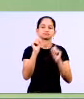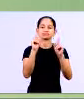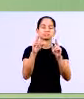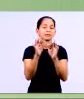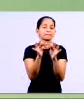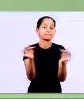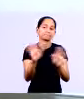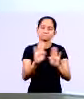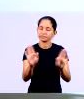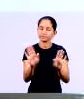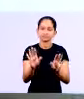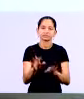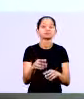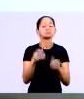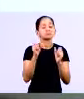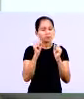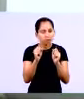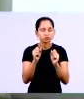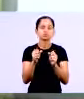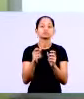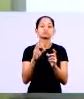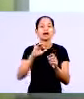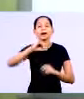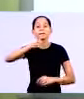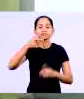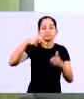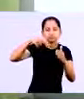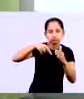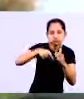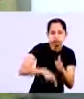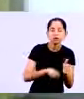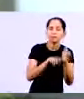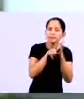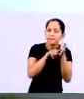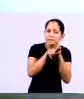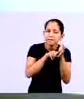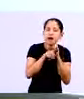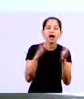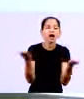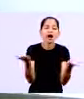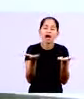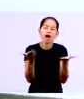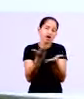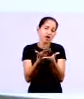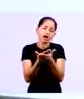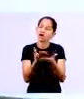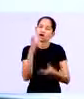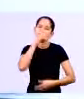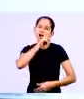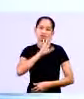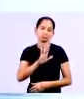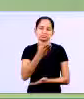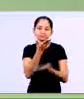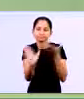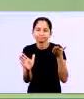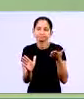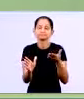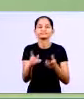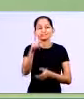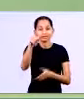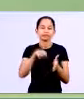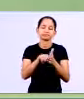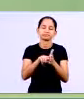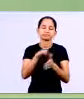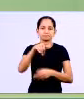também. Vocês podem aprofundar essa pesquisa, porque a nossa aula aqui é rápida, então pode pesquisar